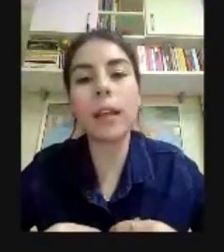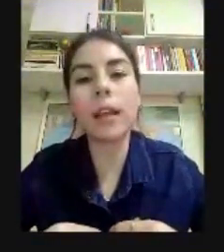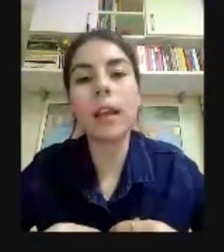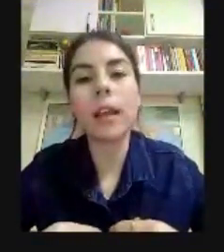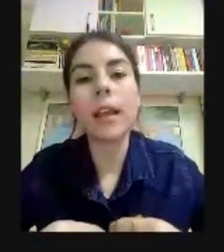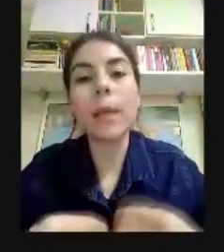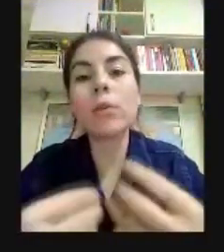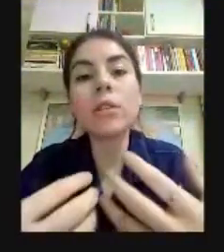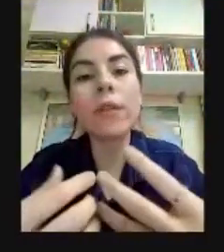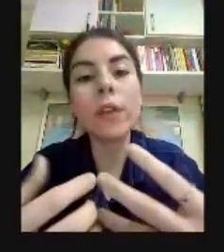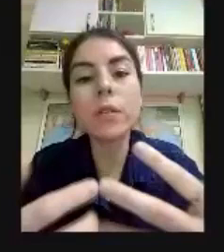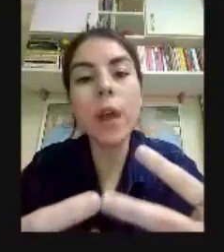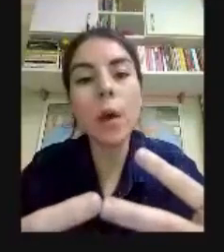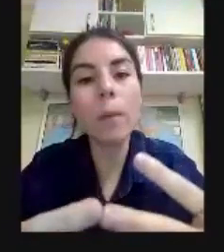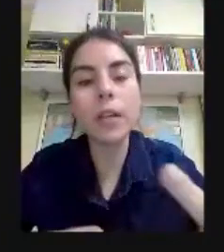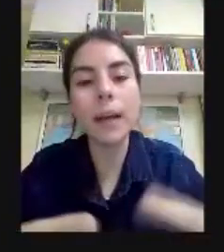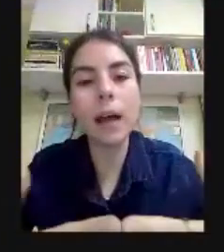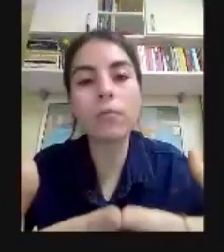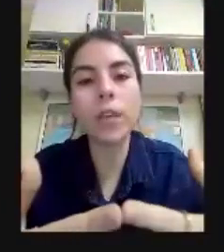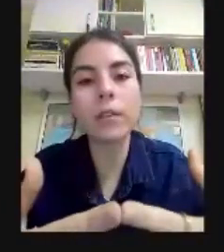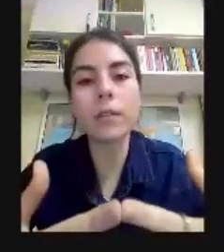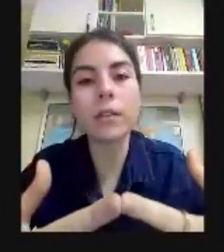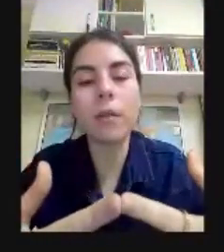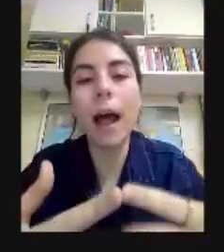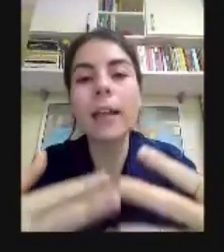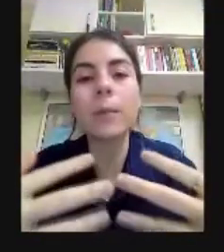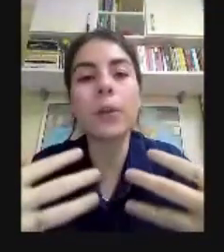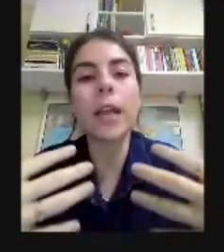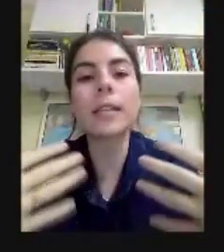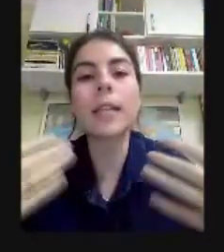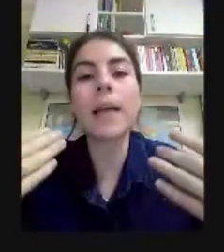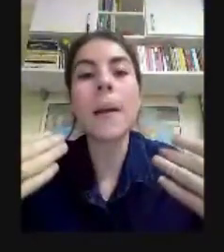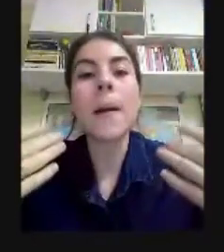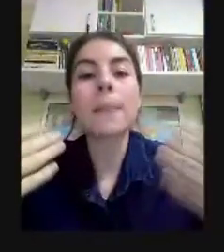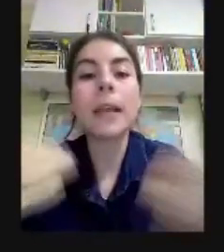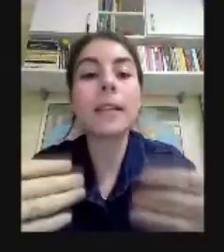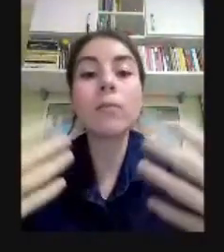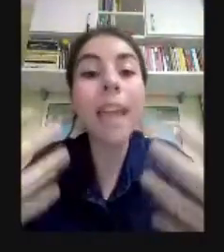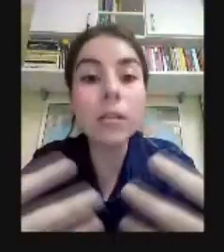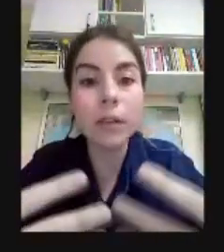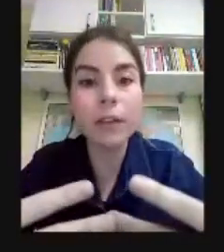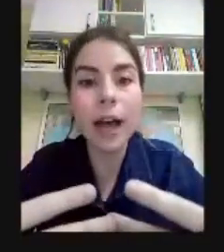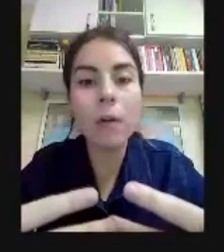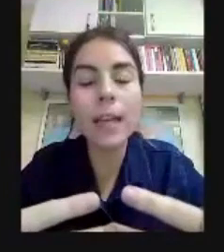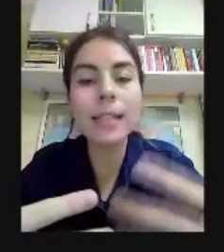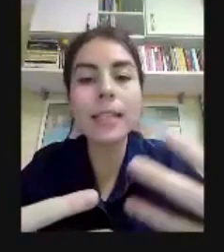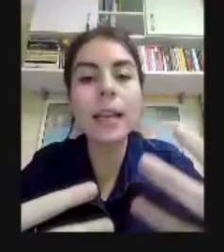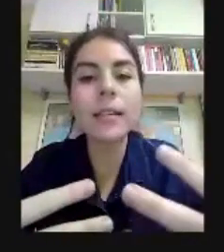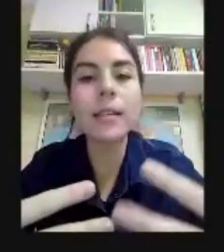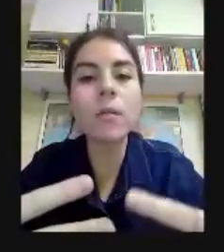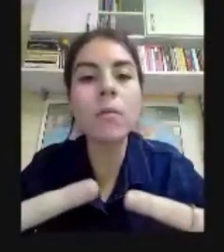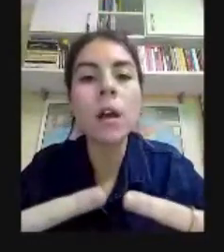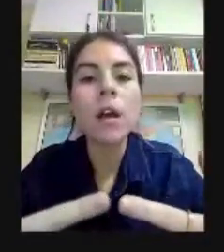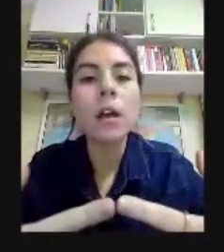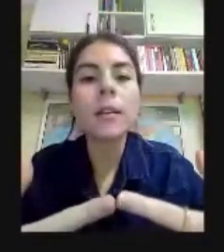né e que é muito difícil realmente trabalhar com gêneros textuais porque eles têm eles são textos afinal e